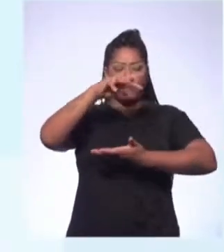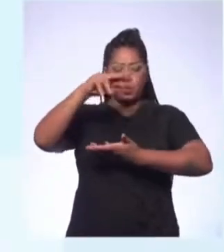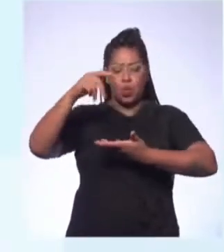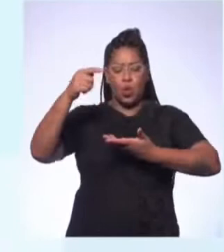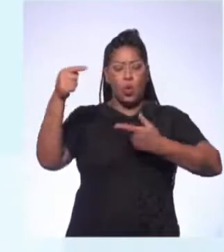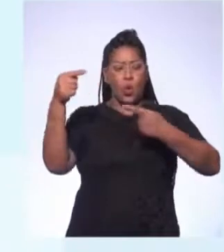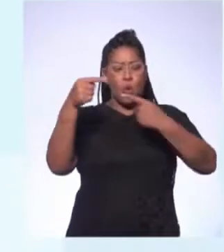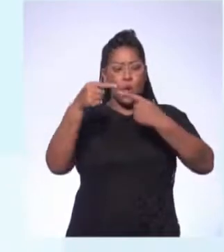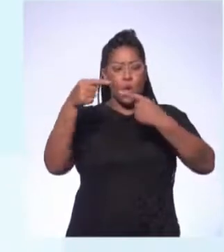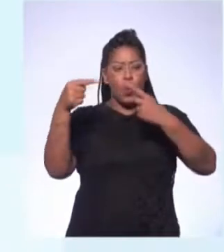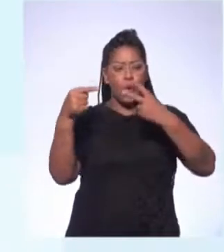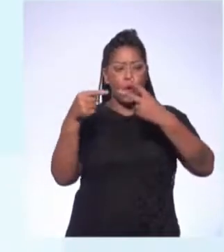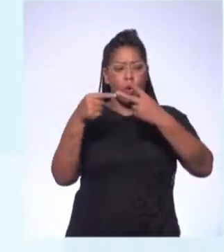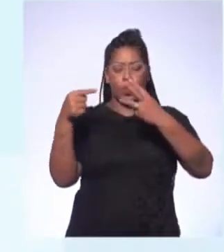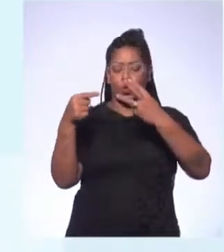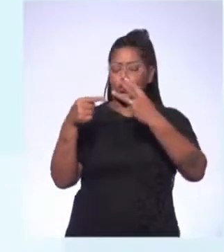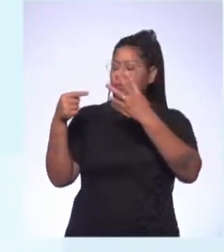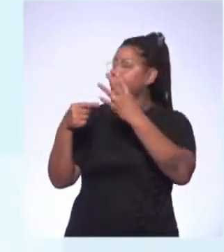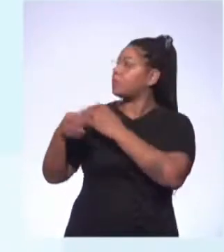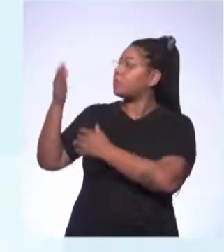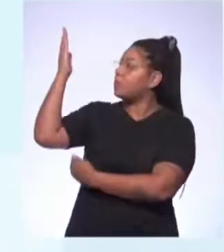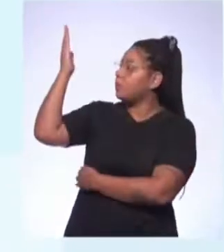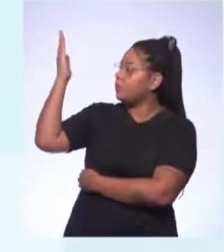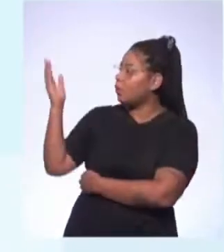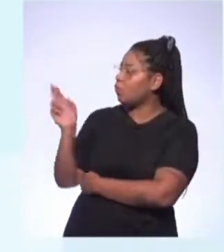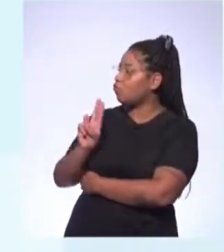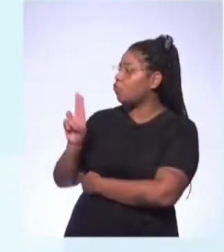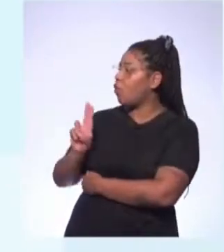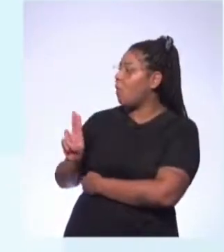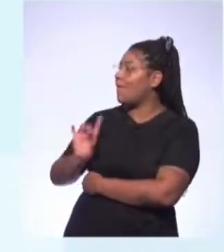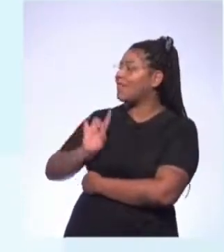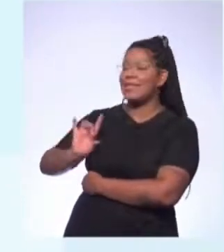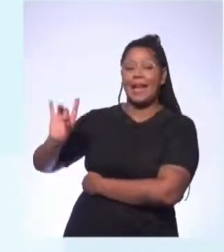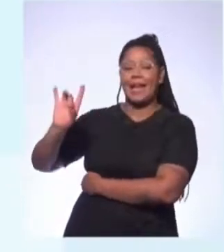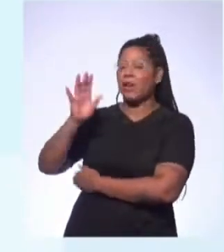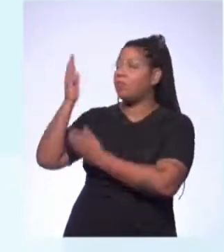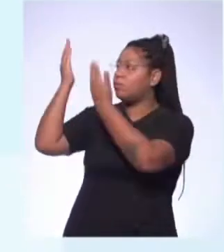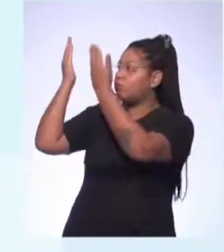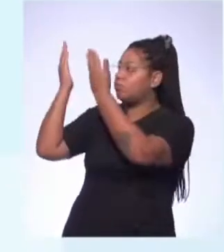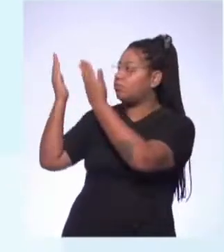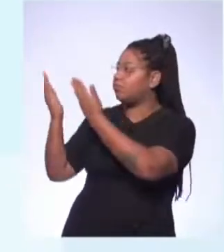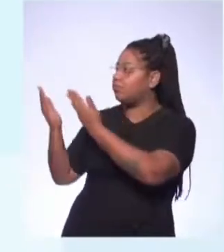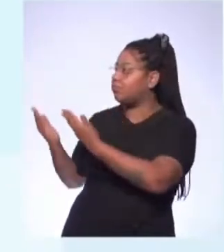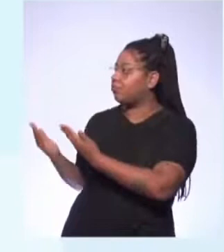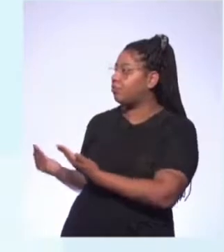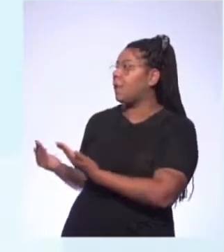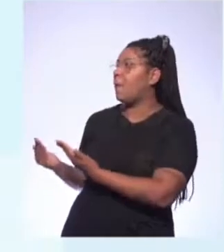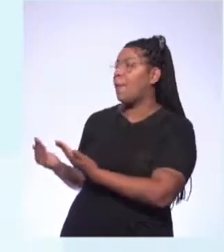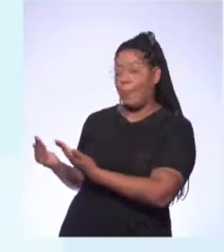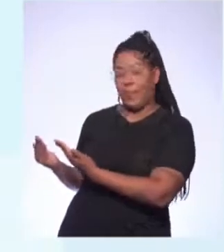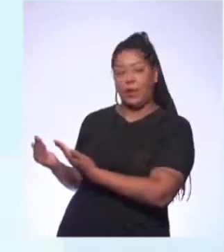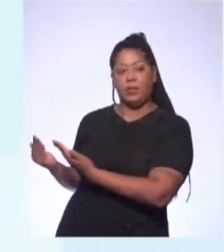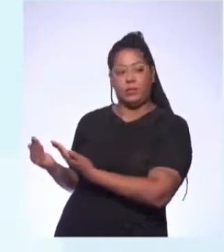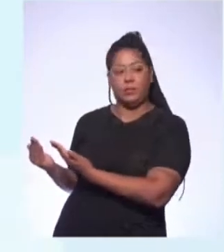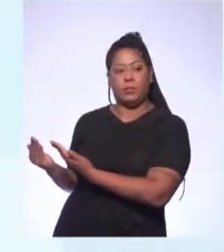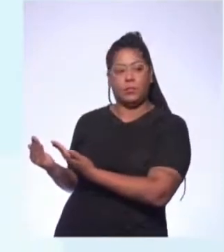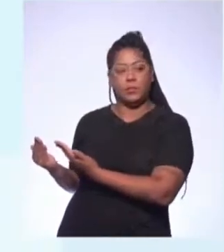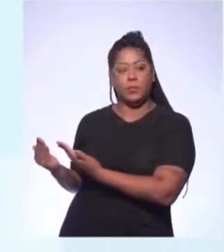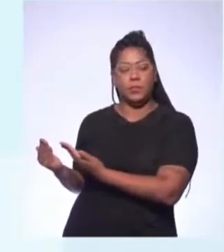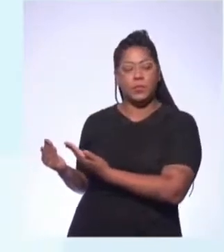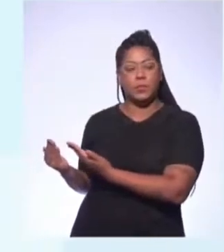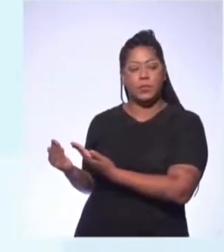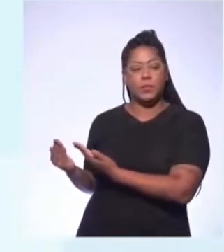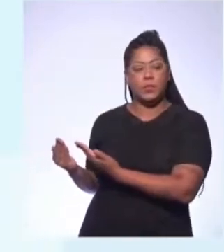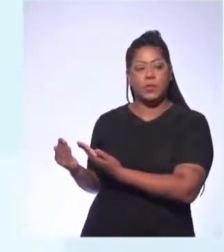camada, a estratosfera, a mesosfera, a termosfera, que está dividido também, uma parte dela é